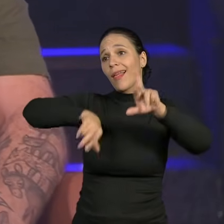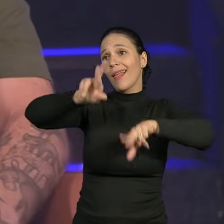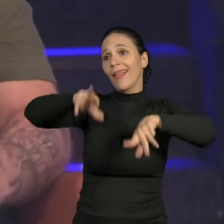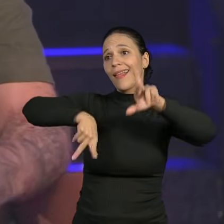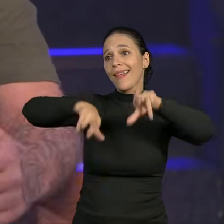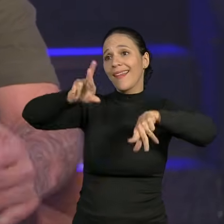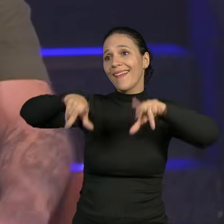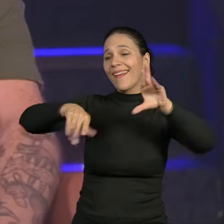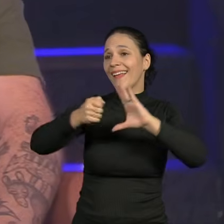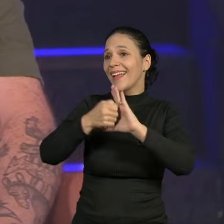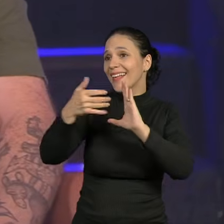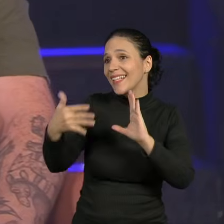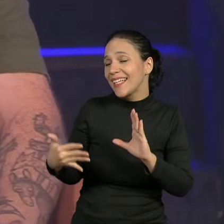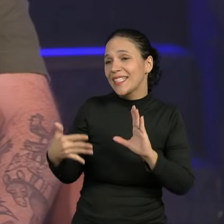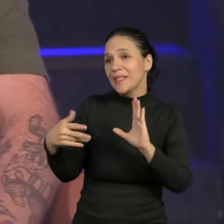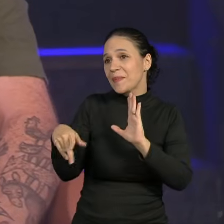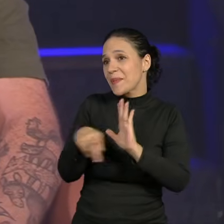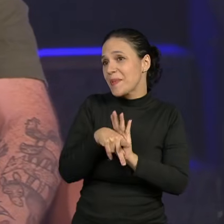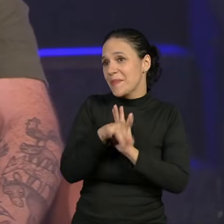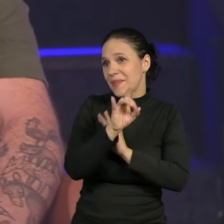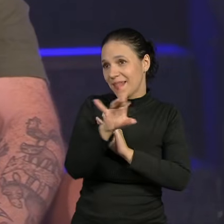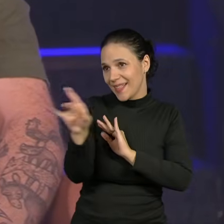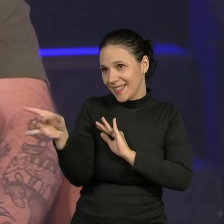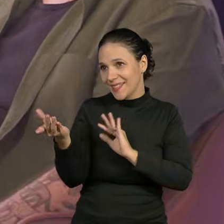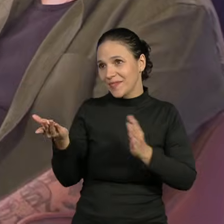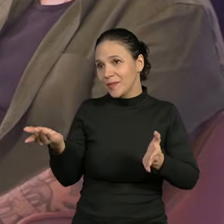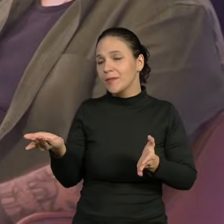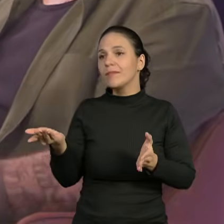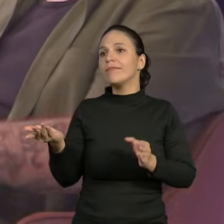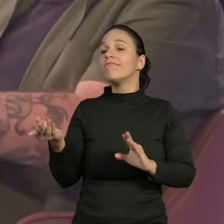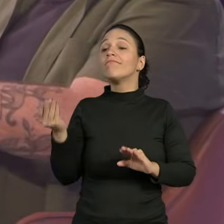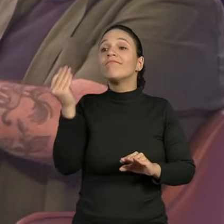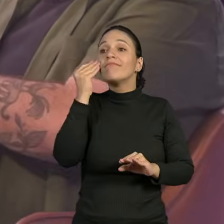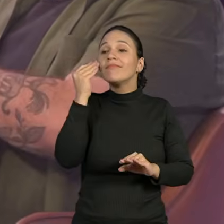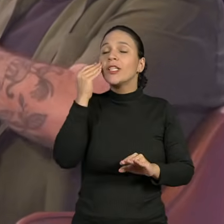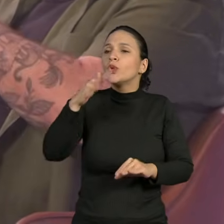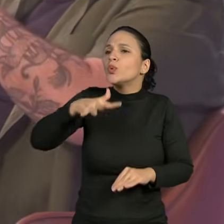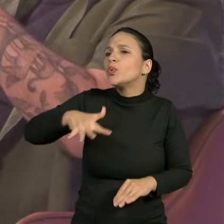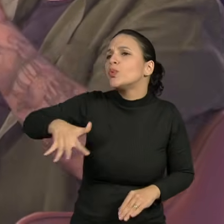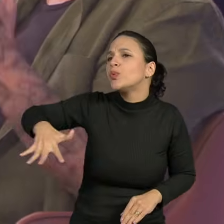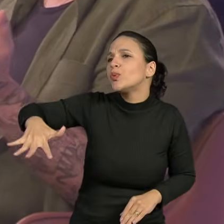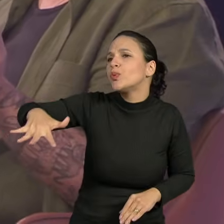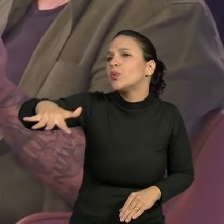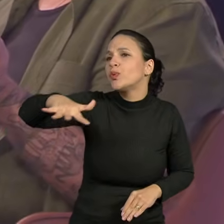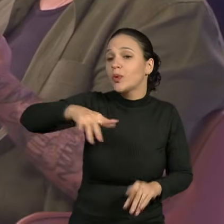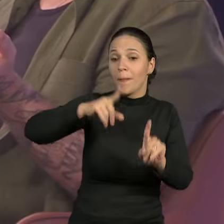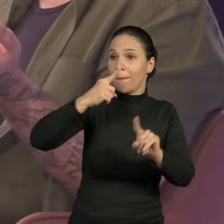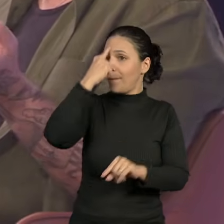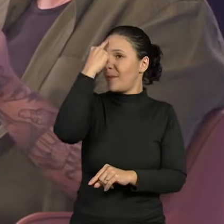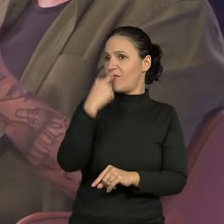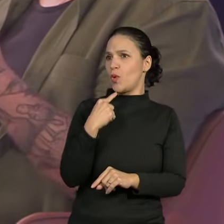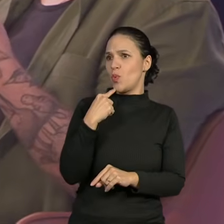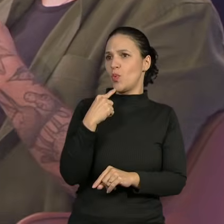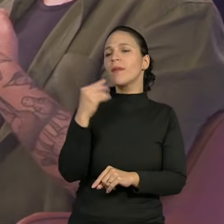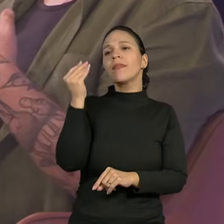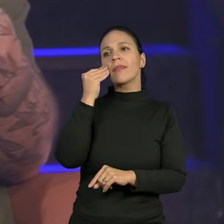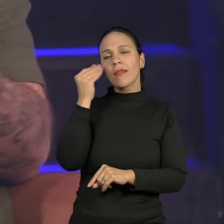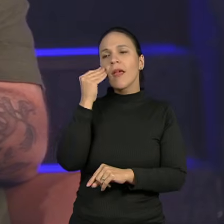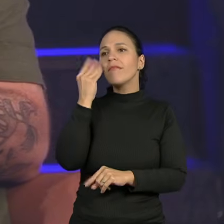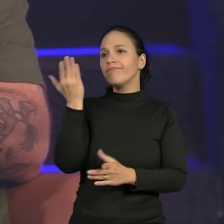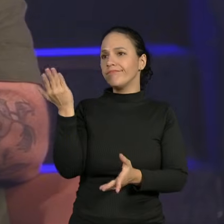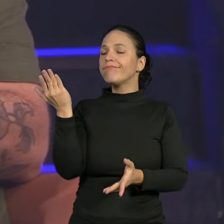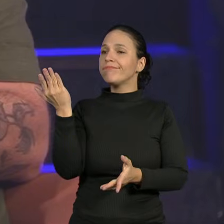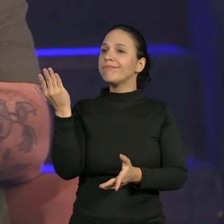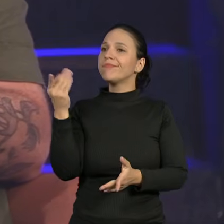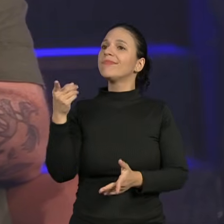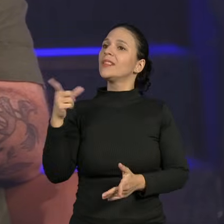suas características, né? Então a gente procura criar o máximo, abranger o máximo de perfis possíveis que a gente consegue